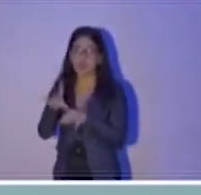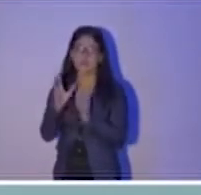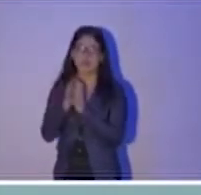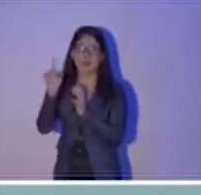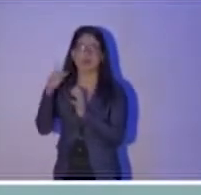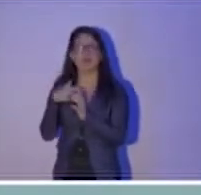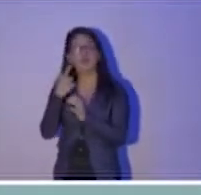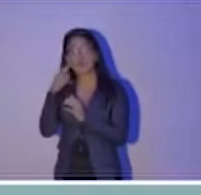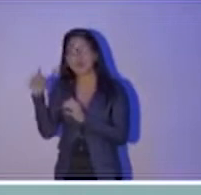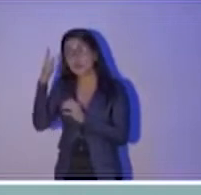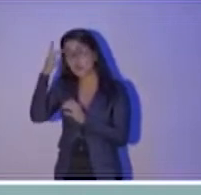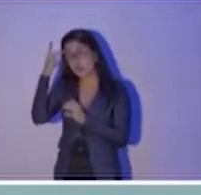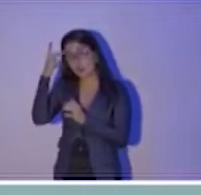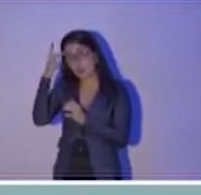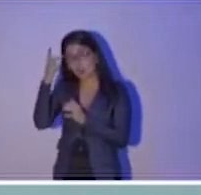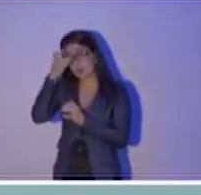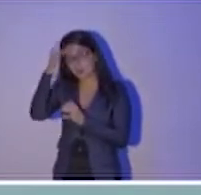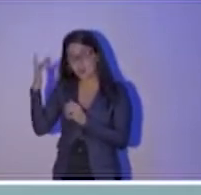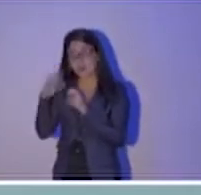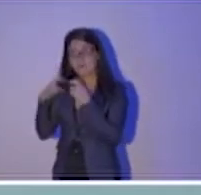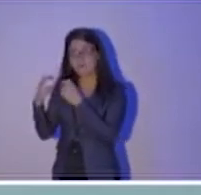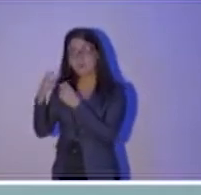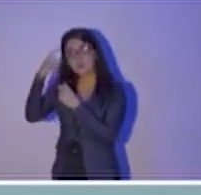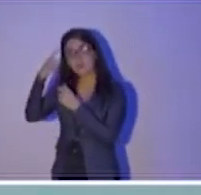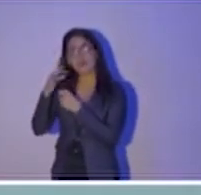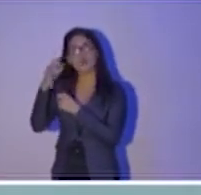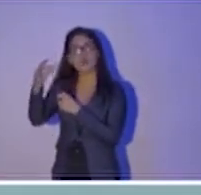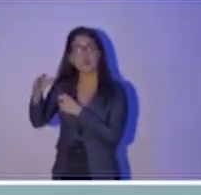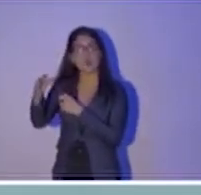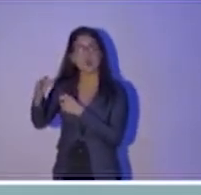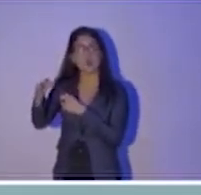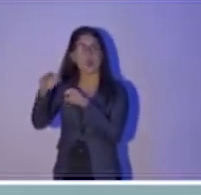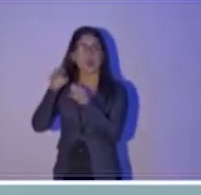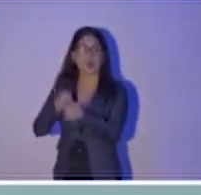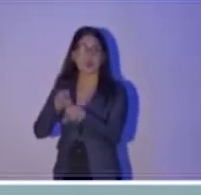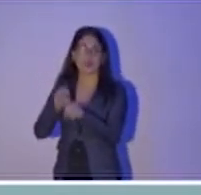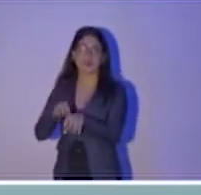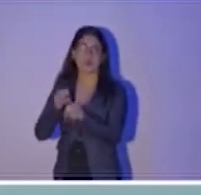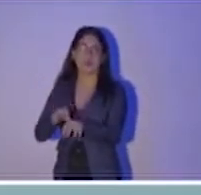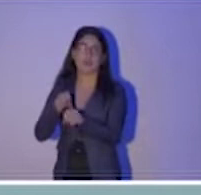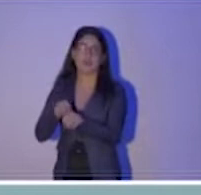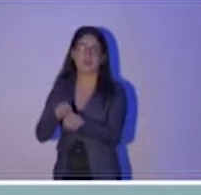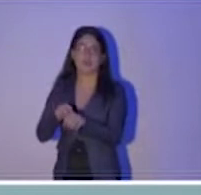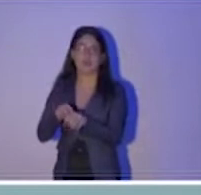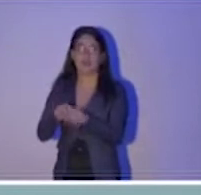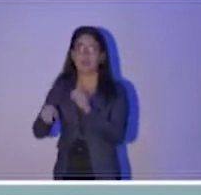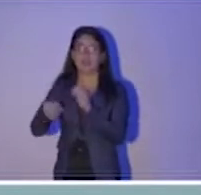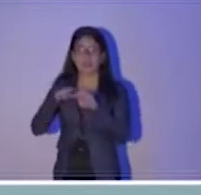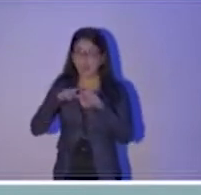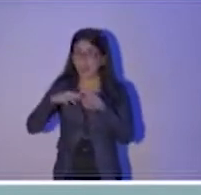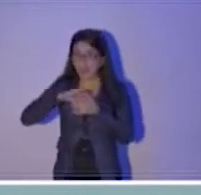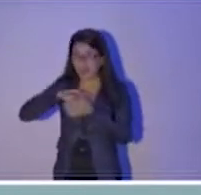São Paulo, as pessoas estão sentando juntas para pensar o futuro da educação com várias áreas da Secretaria